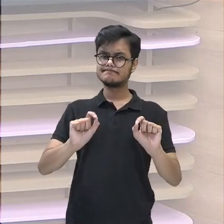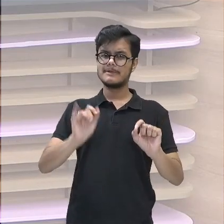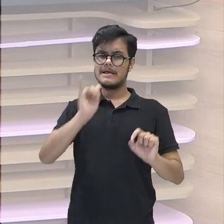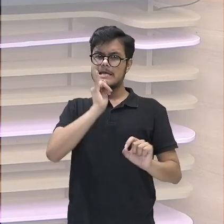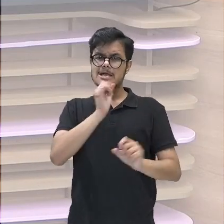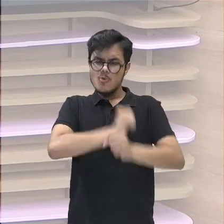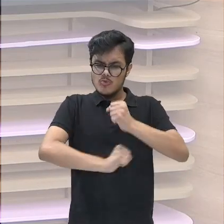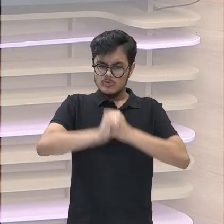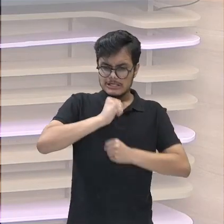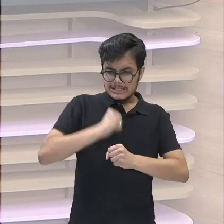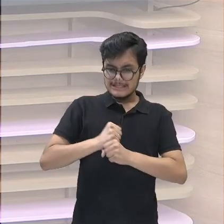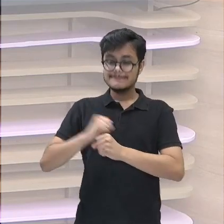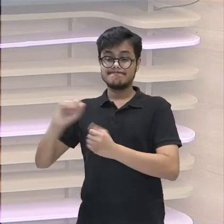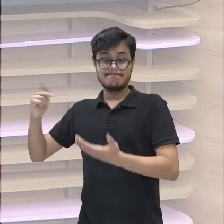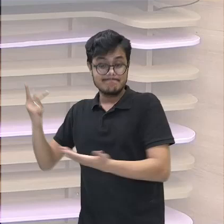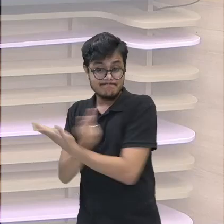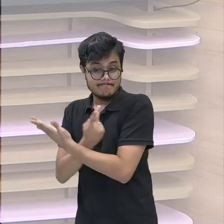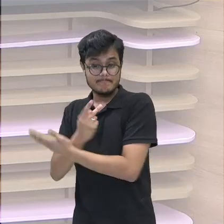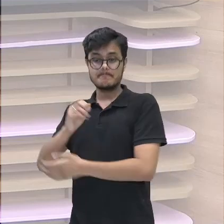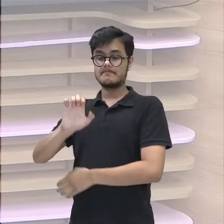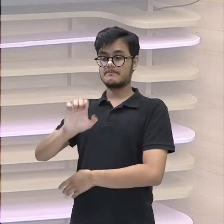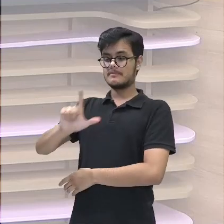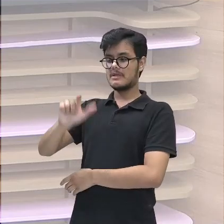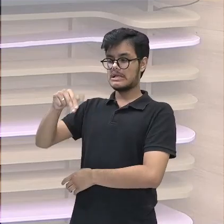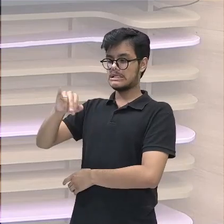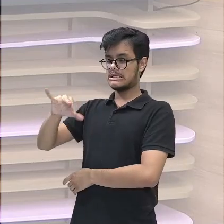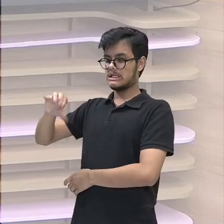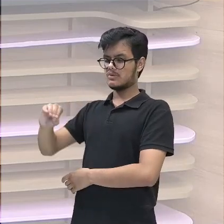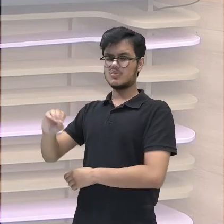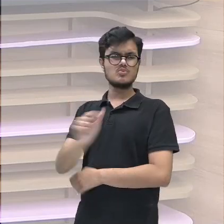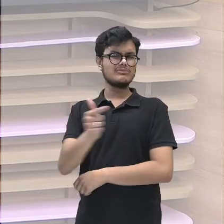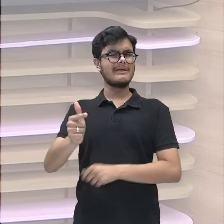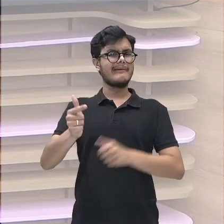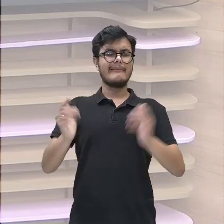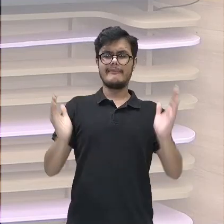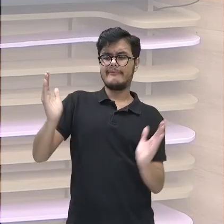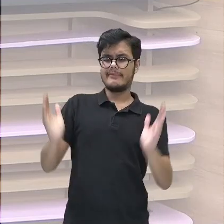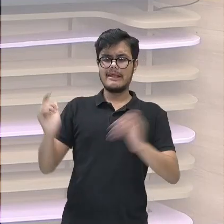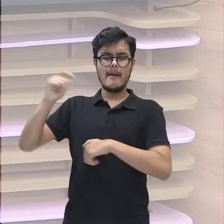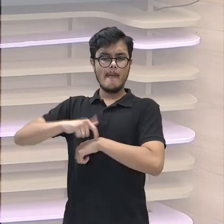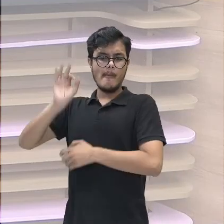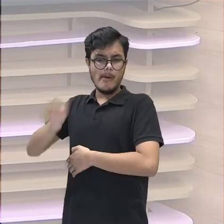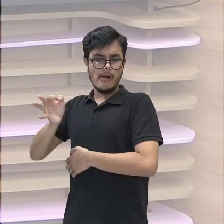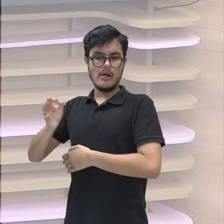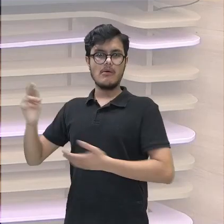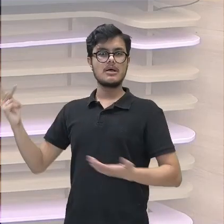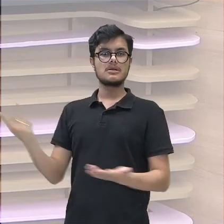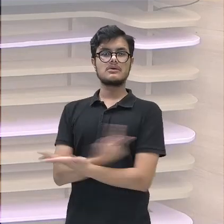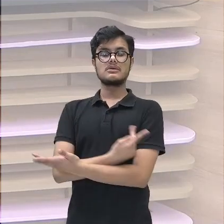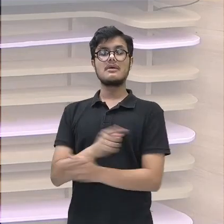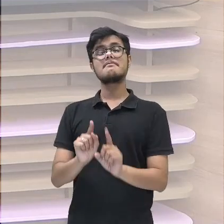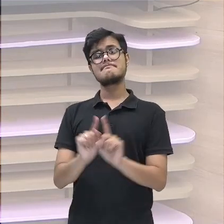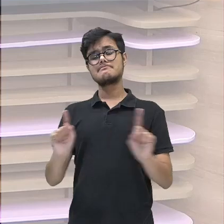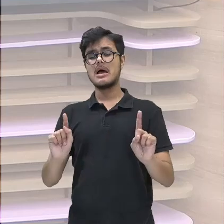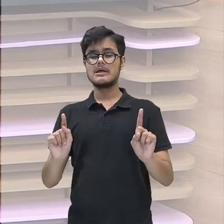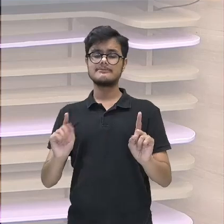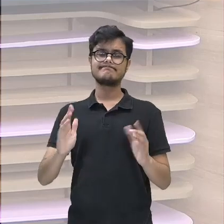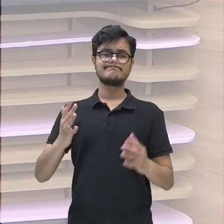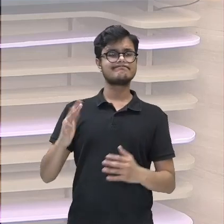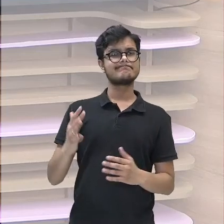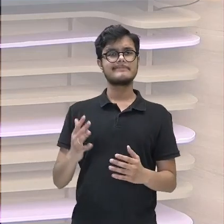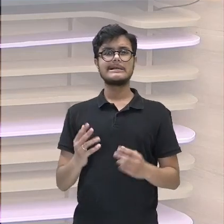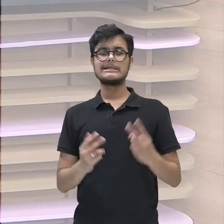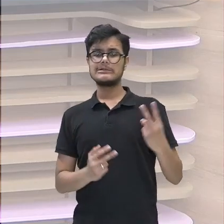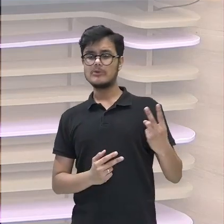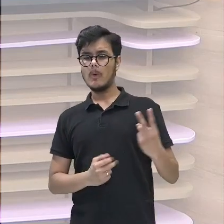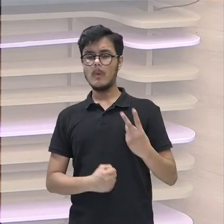de El Niño, não há uma previsão exata de quando acontece os El Niños, mas normalmente ele acontece no intervalo de